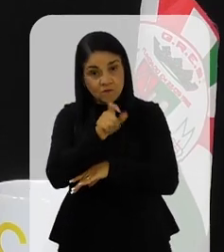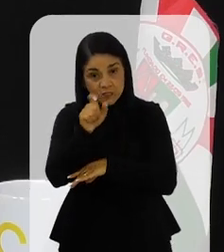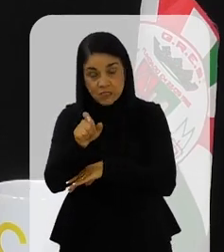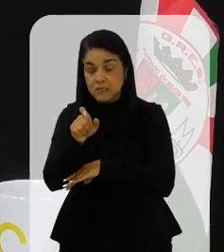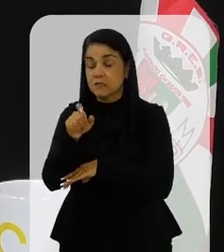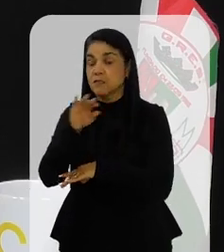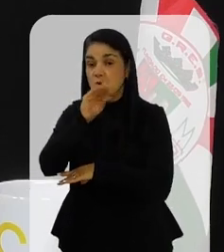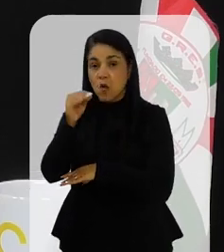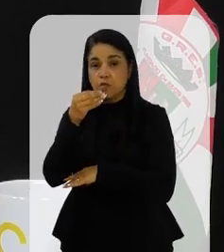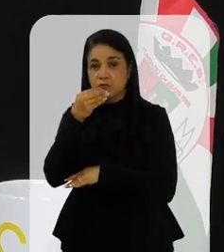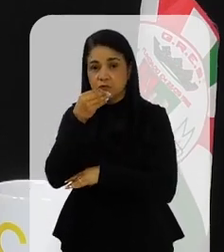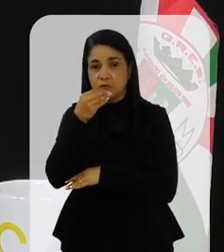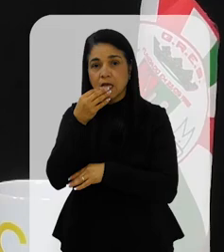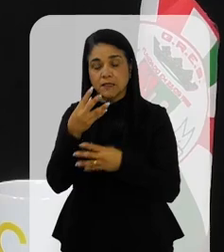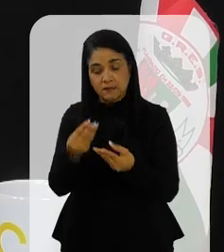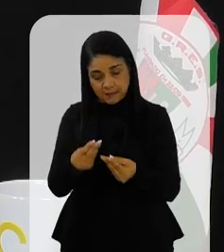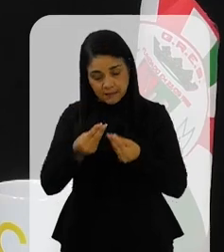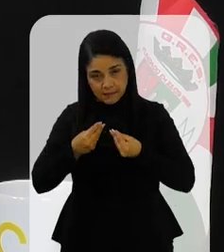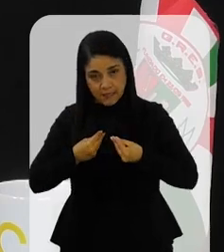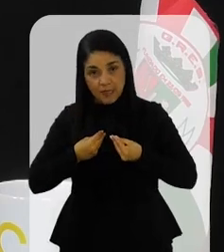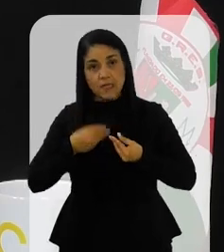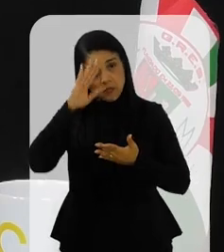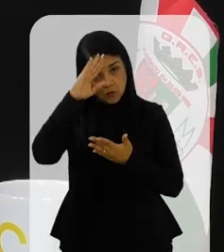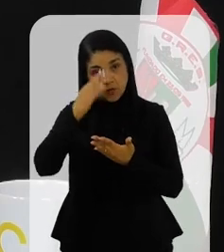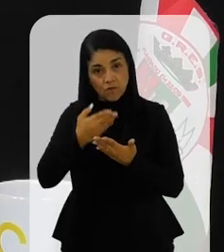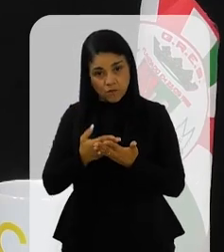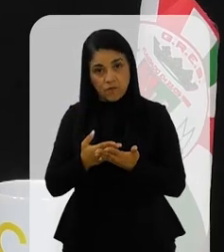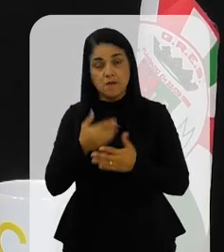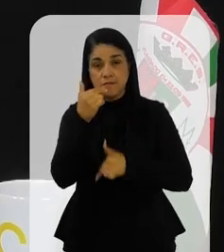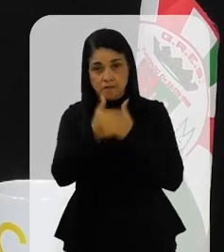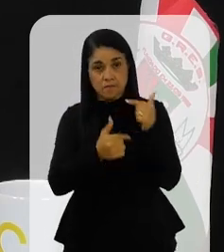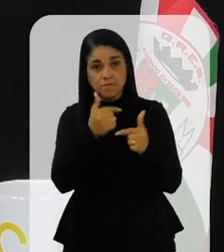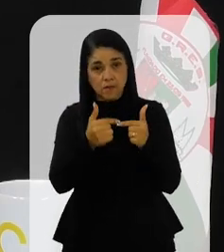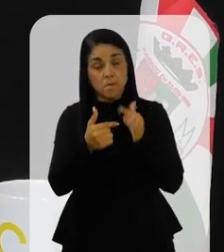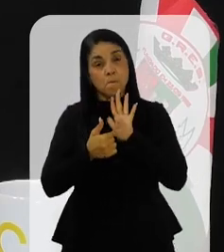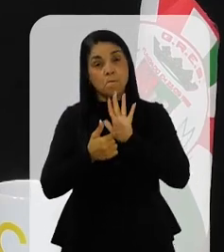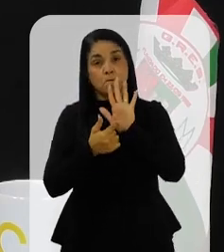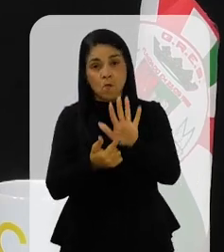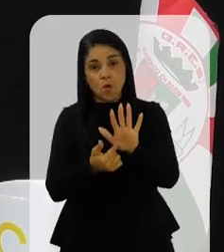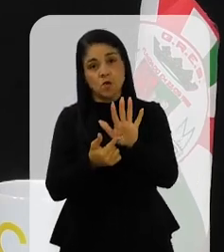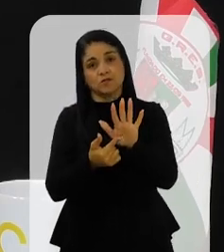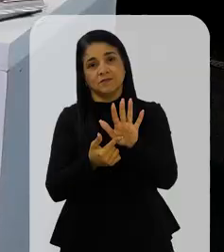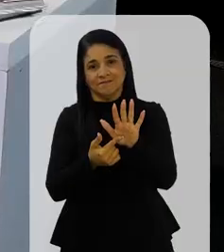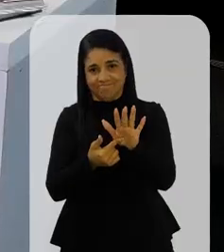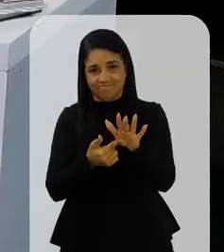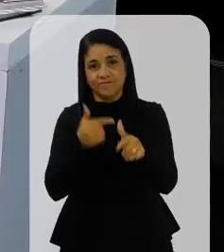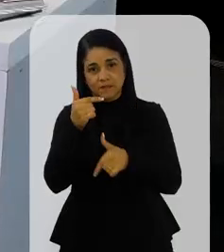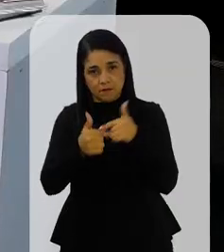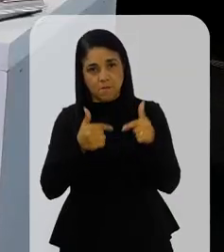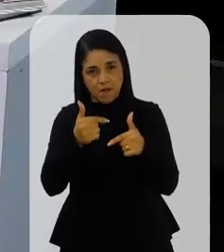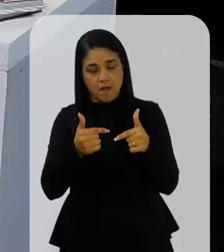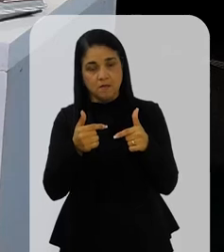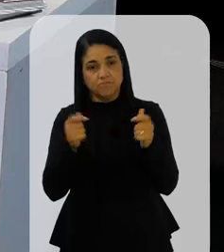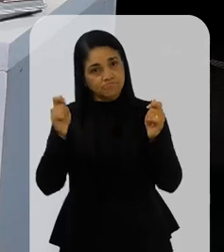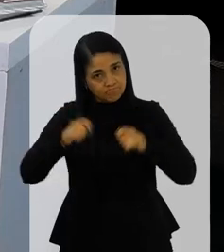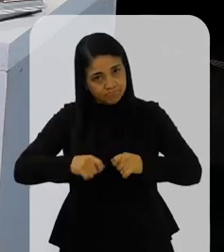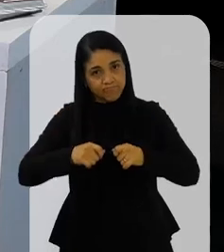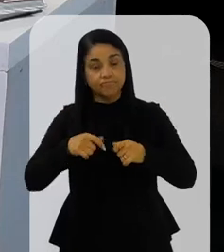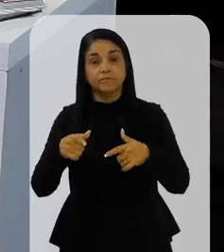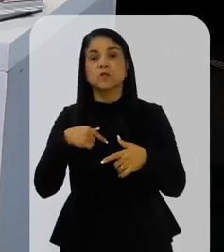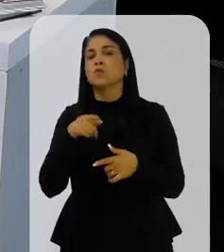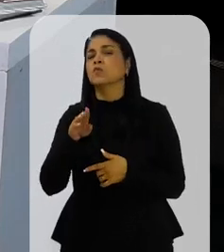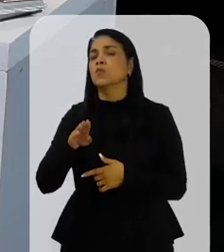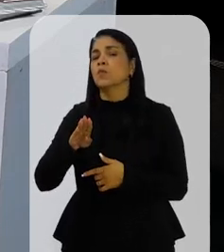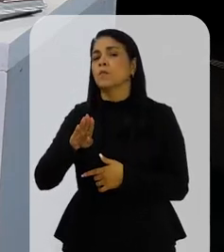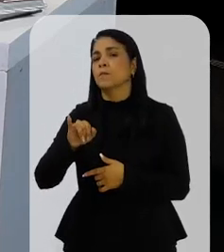dão oportunidade e confia no nosso trabalho, é que a gente mostra o que nós sabemos fazer. E como é que surgiu o grupo